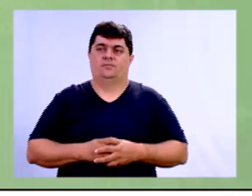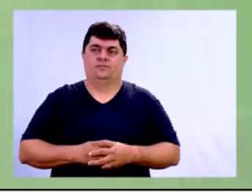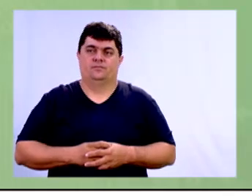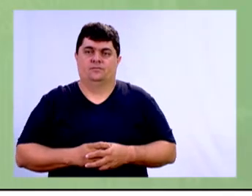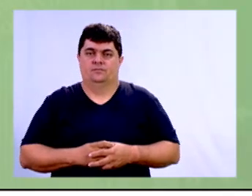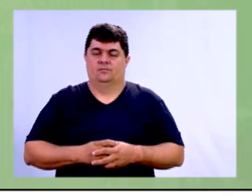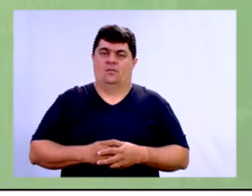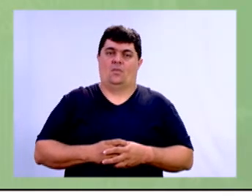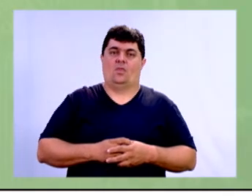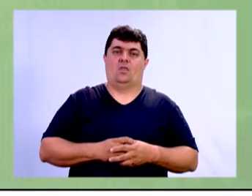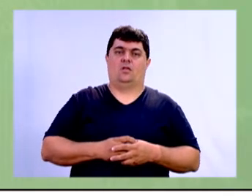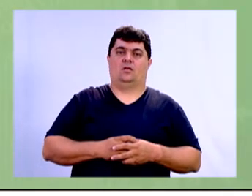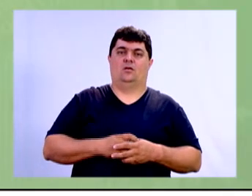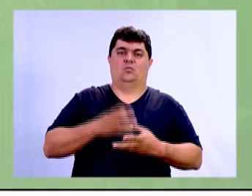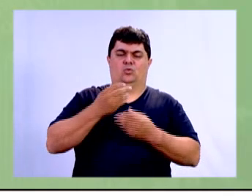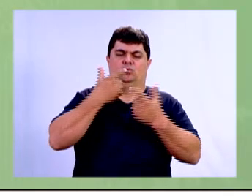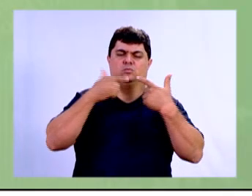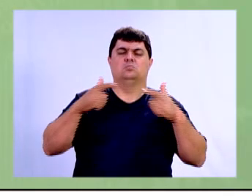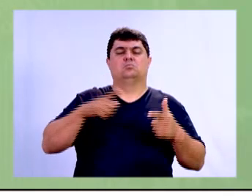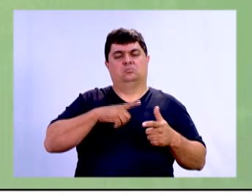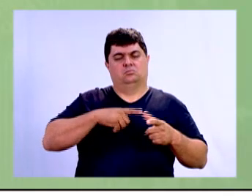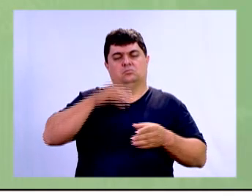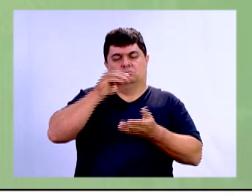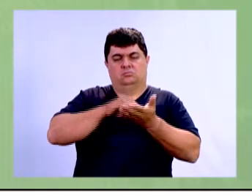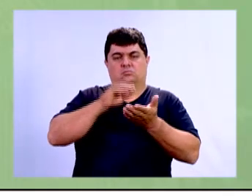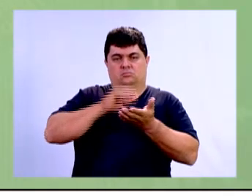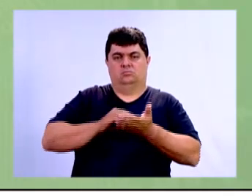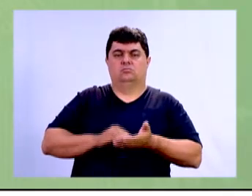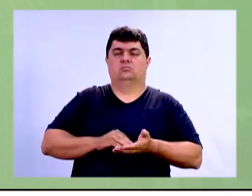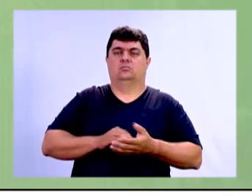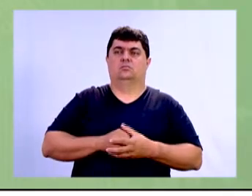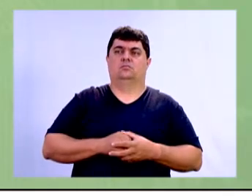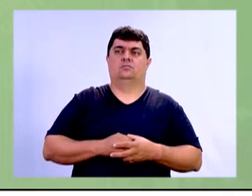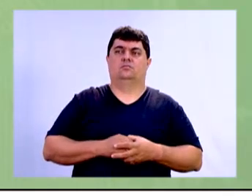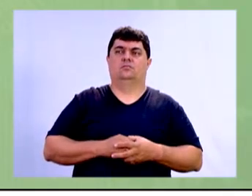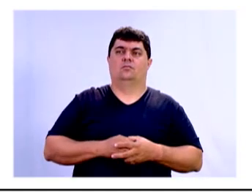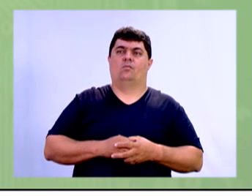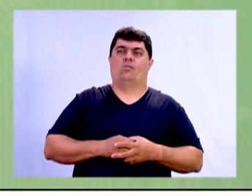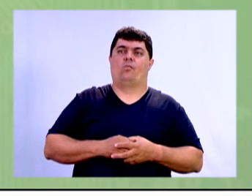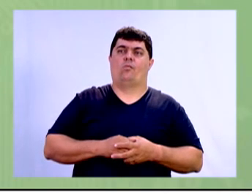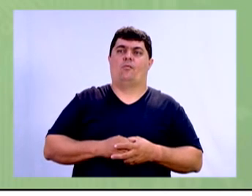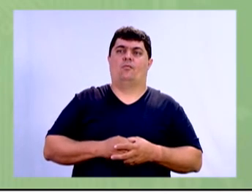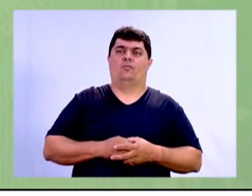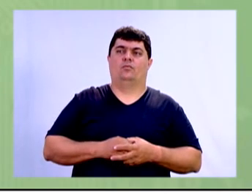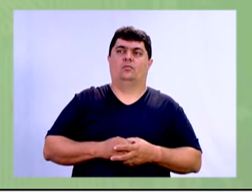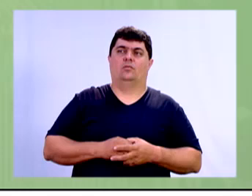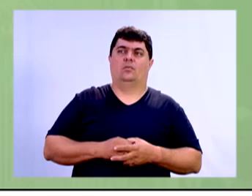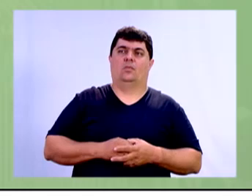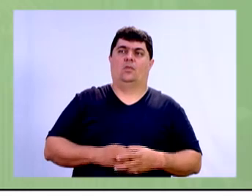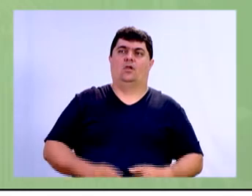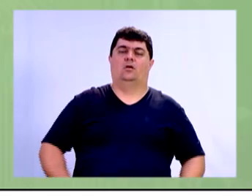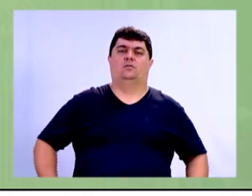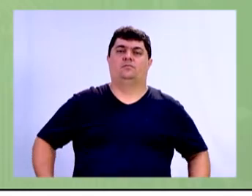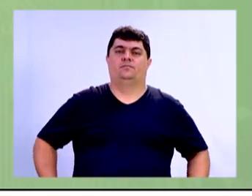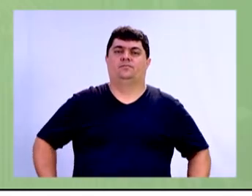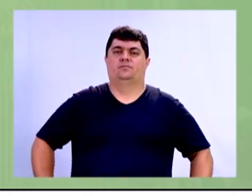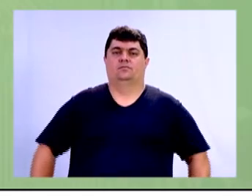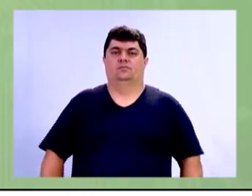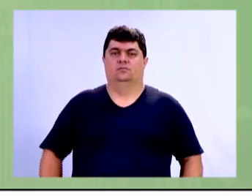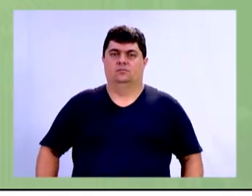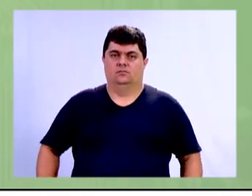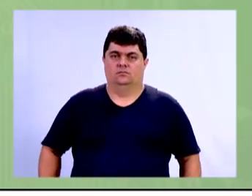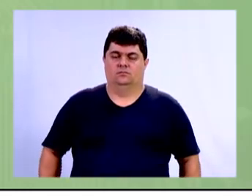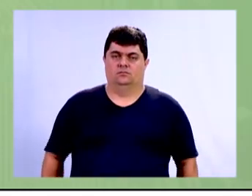e faz parte de muitos padrões de projeto hoje, a definição de interface, gente. Perfeito, gente. Então vamos lá,